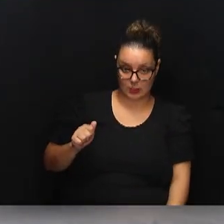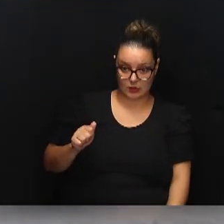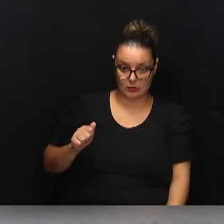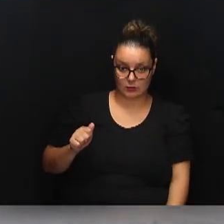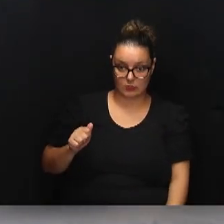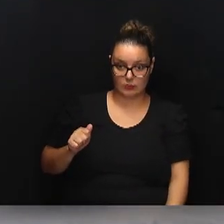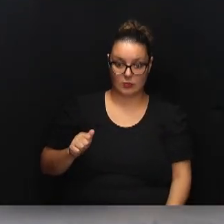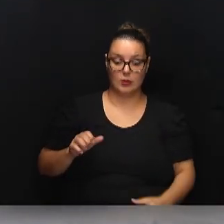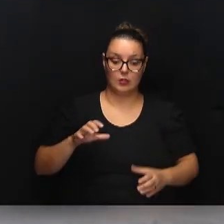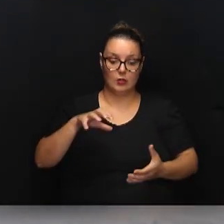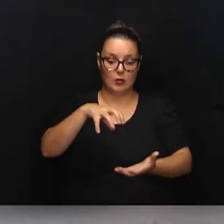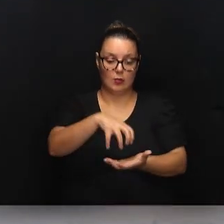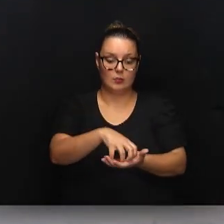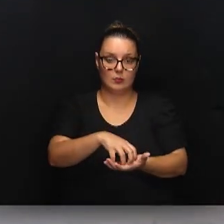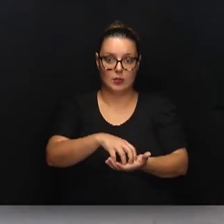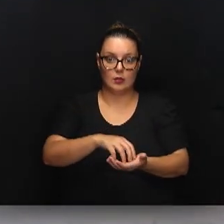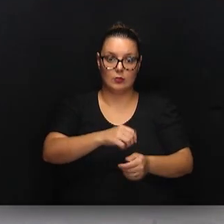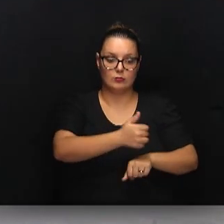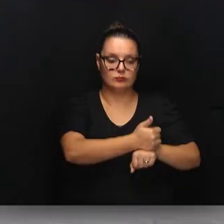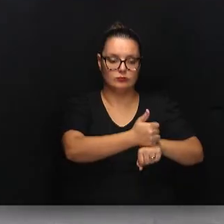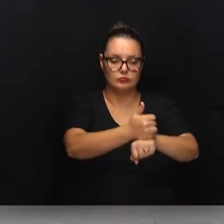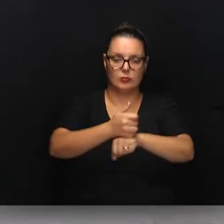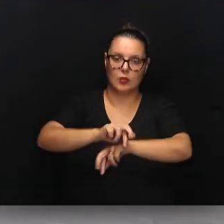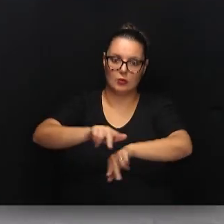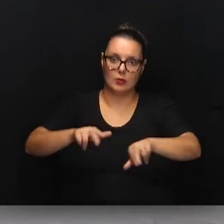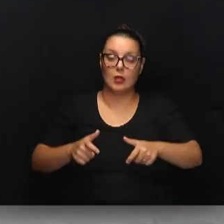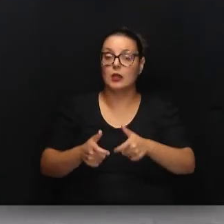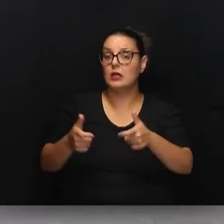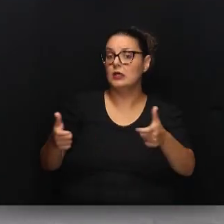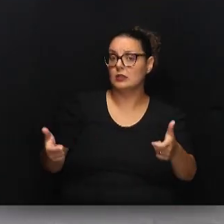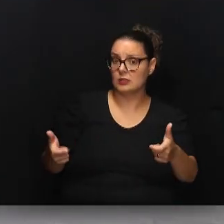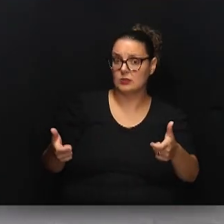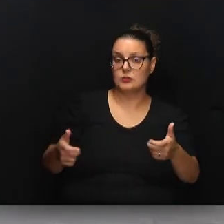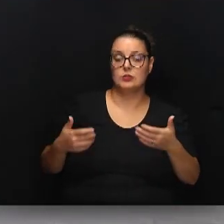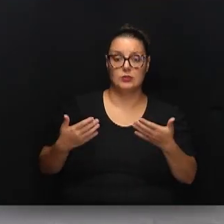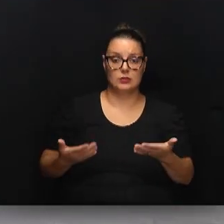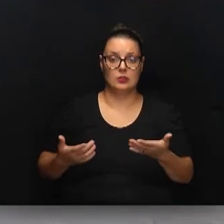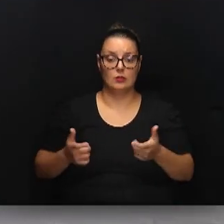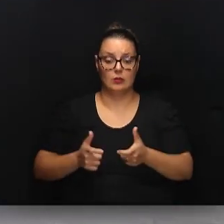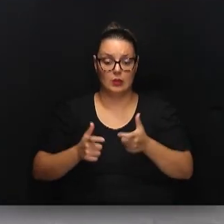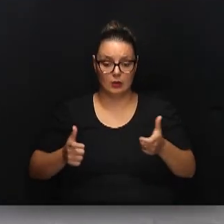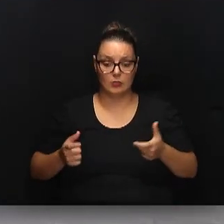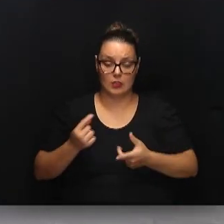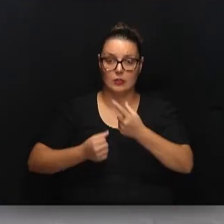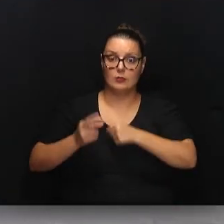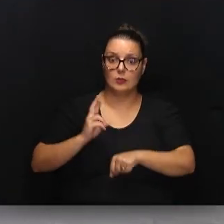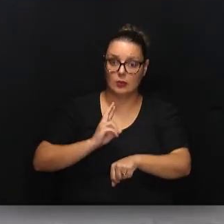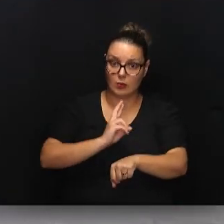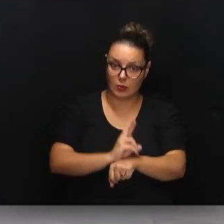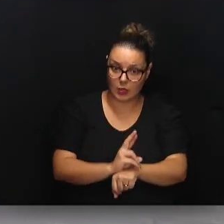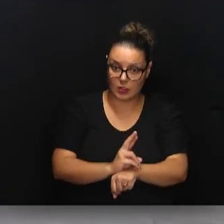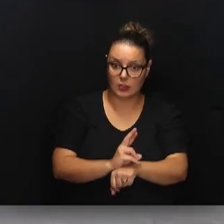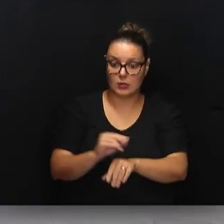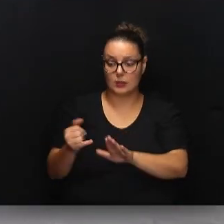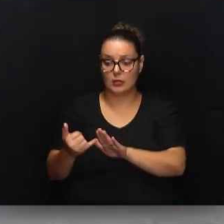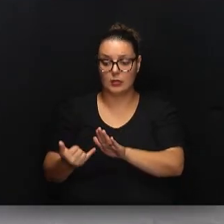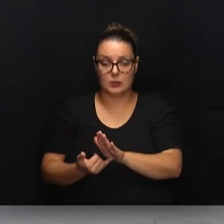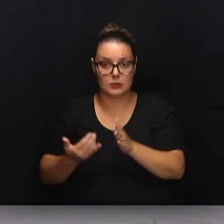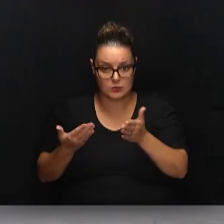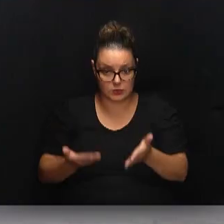uma equipe multidisciplinar é muito grande. Então você aumentando o recurso dessas